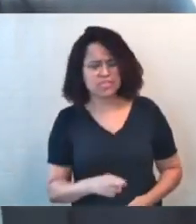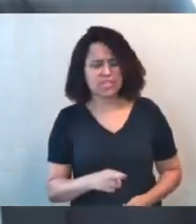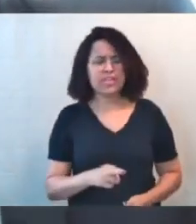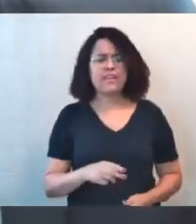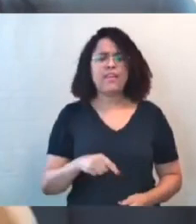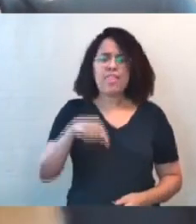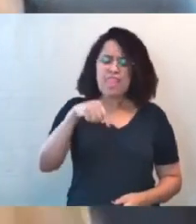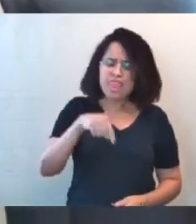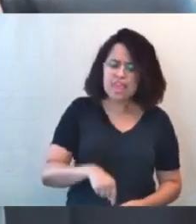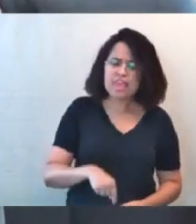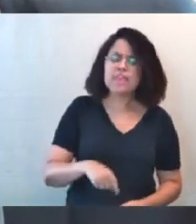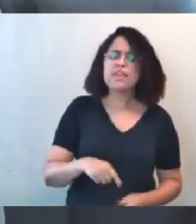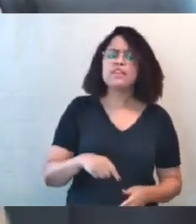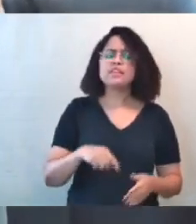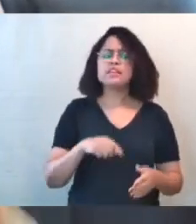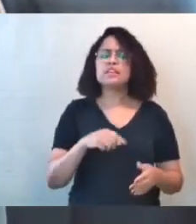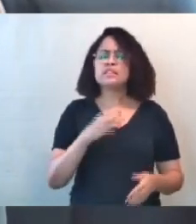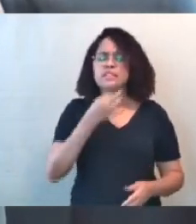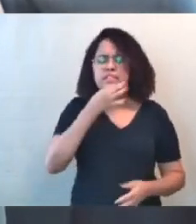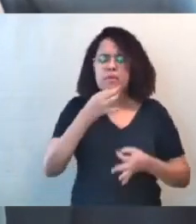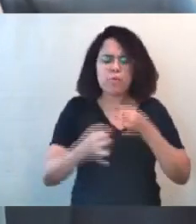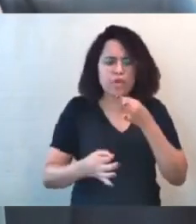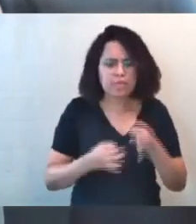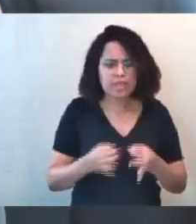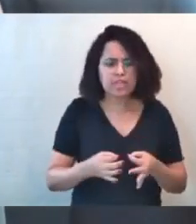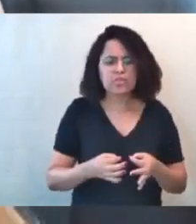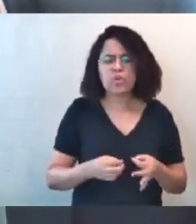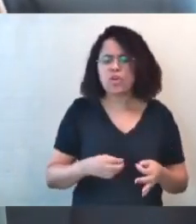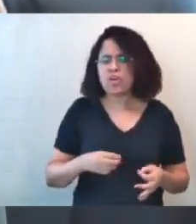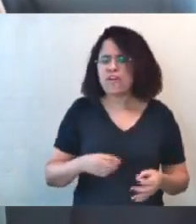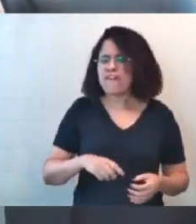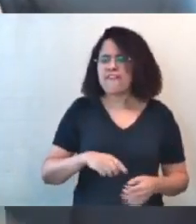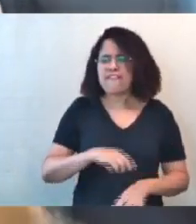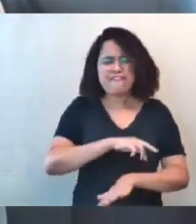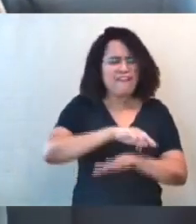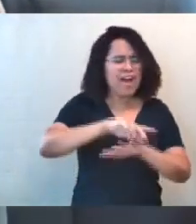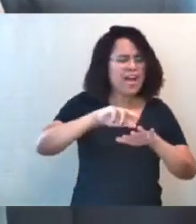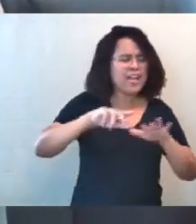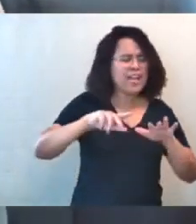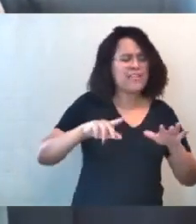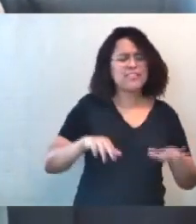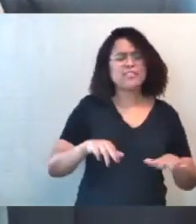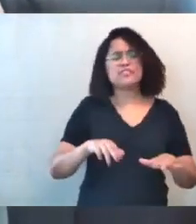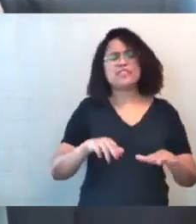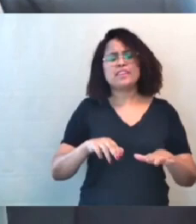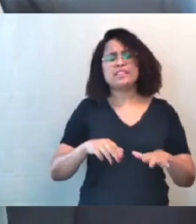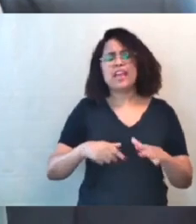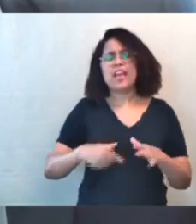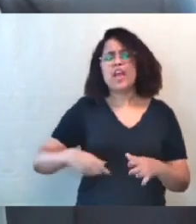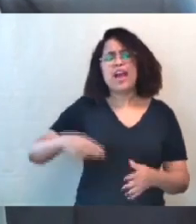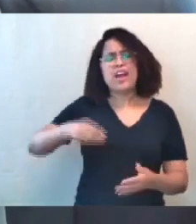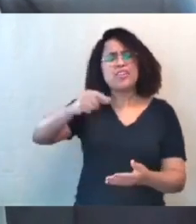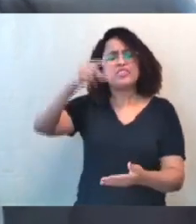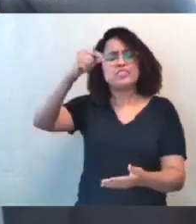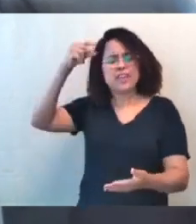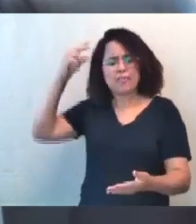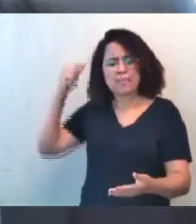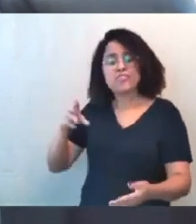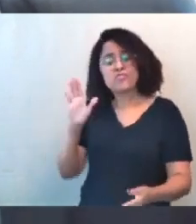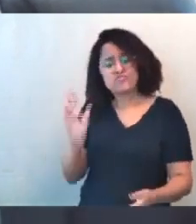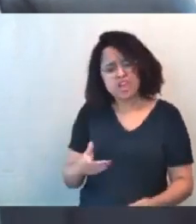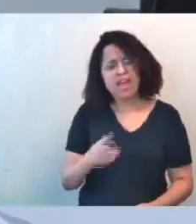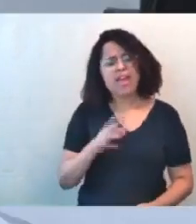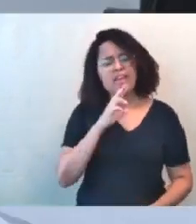neste depoimento, inúmeras vezes, a mesma coisa, e em depoimentos, em circunstâncias anteriores. É porque quando